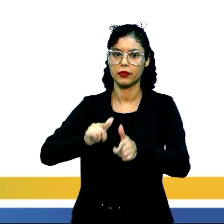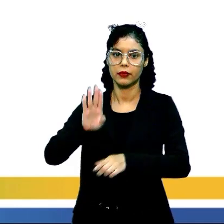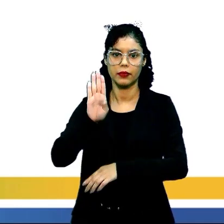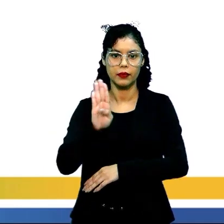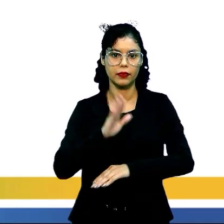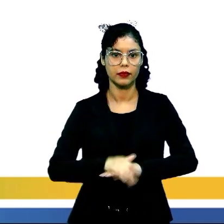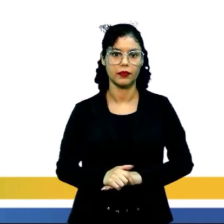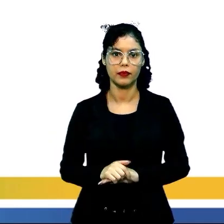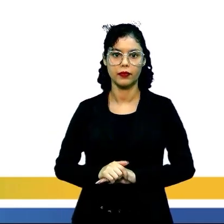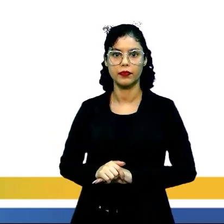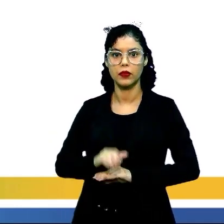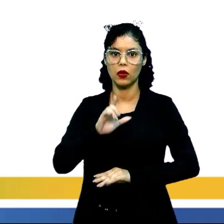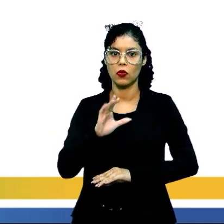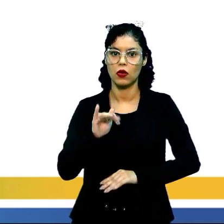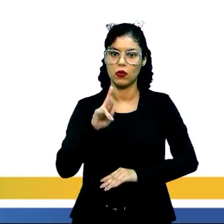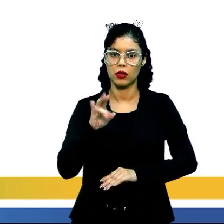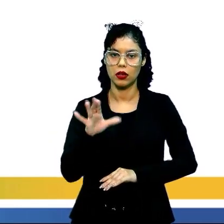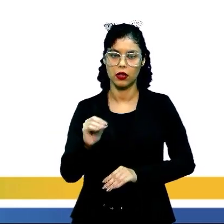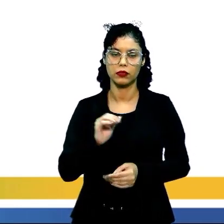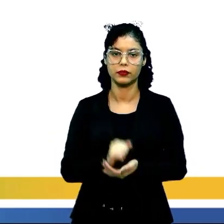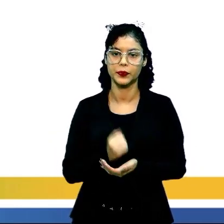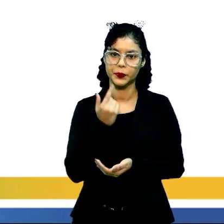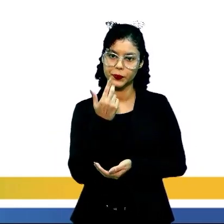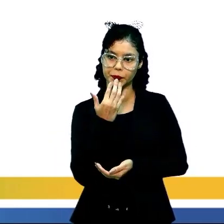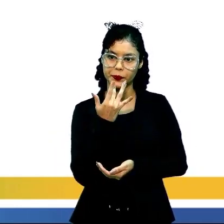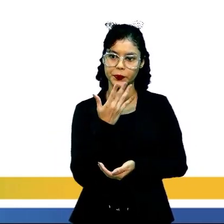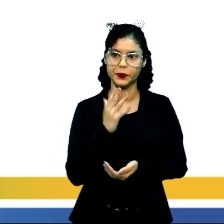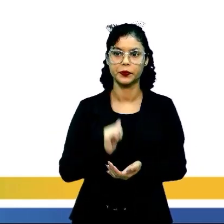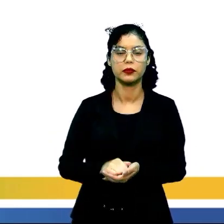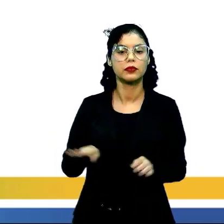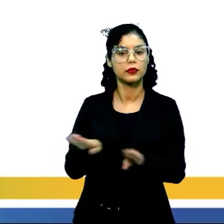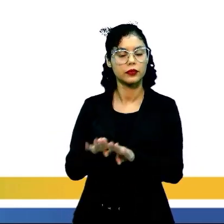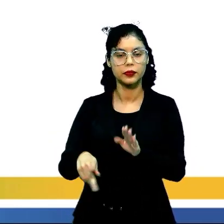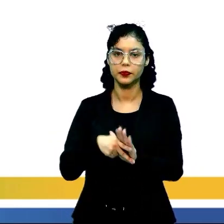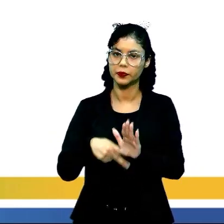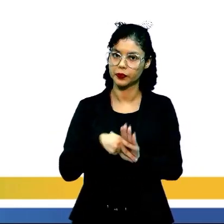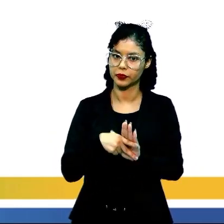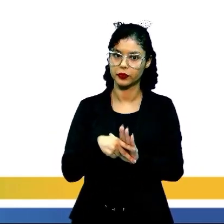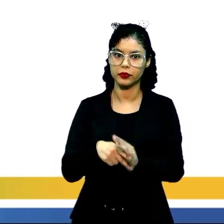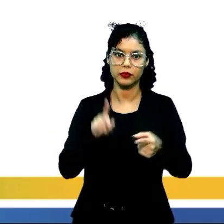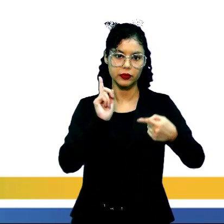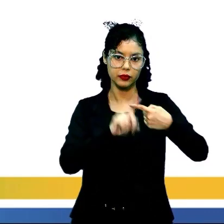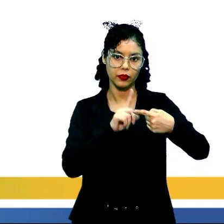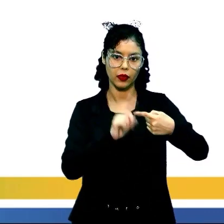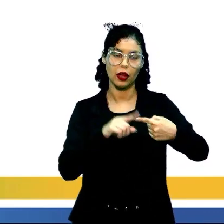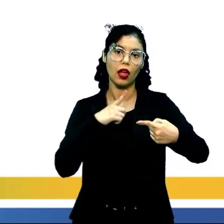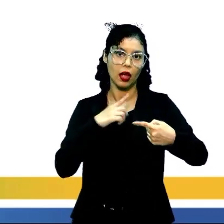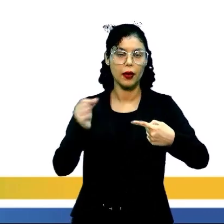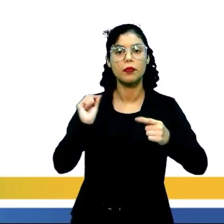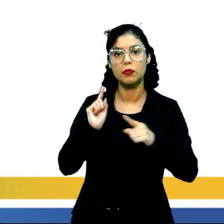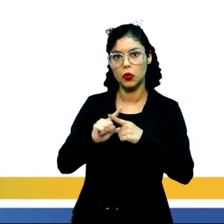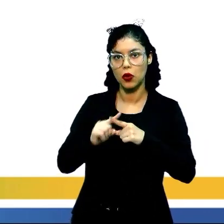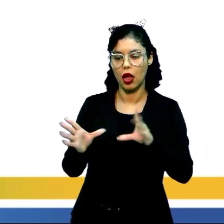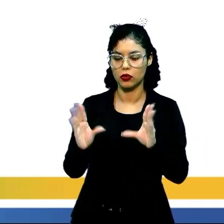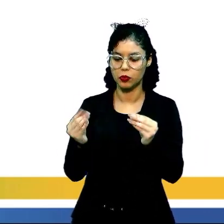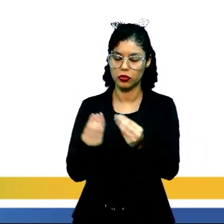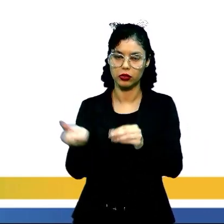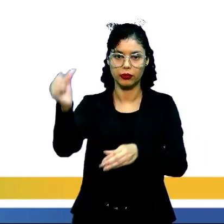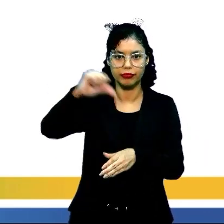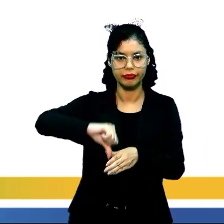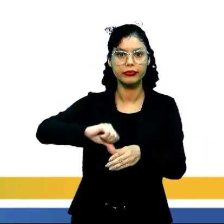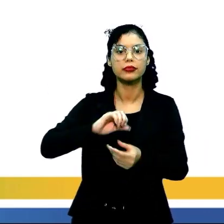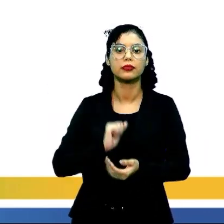B, coagulação e cloração. A coagulação justamente porque foi adicionado sulfato de alumínio e a